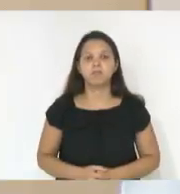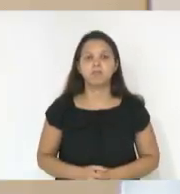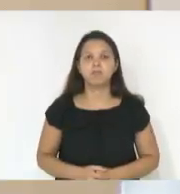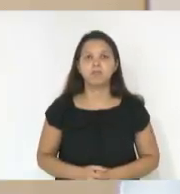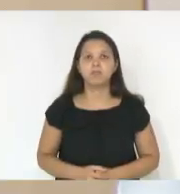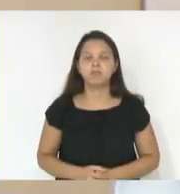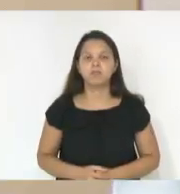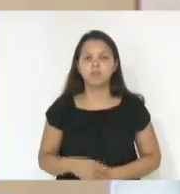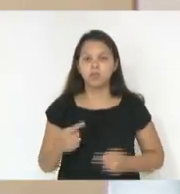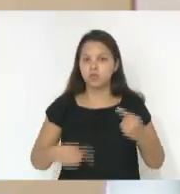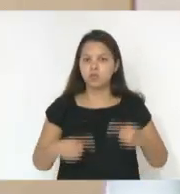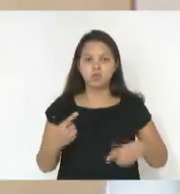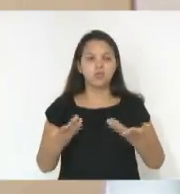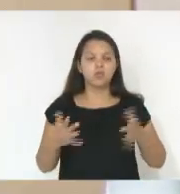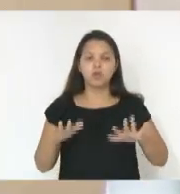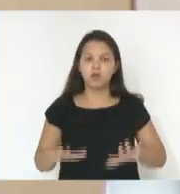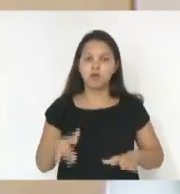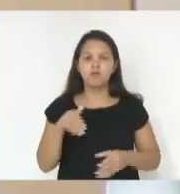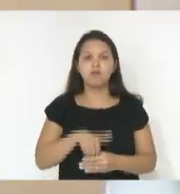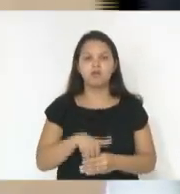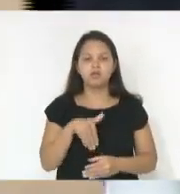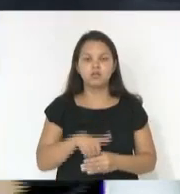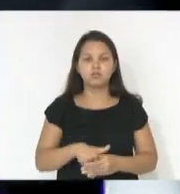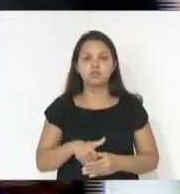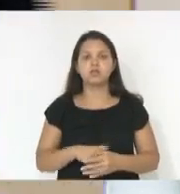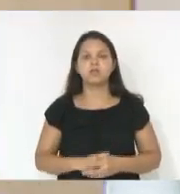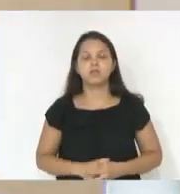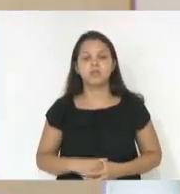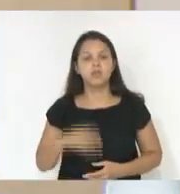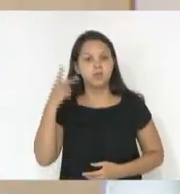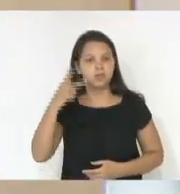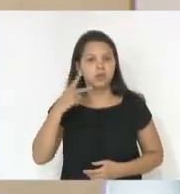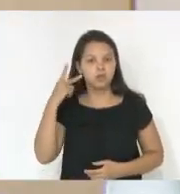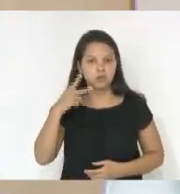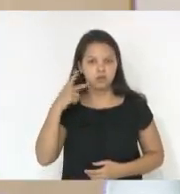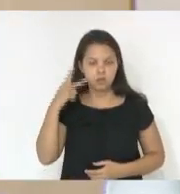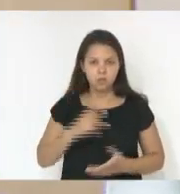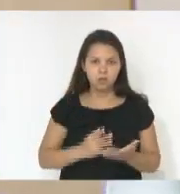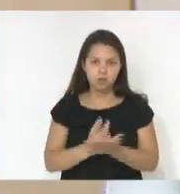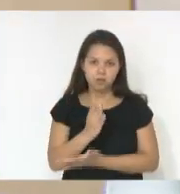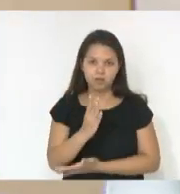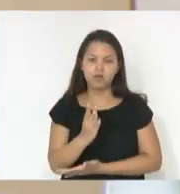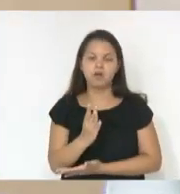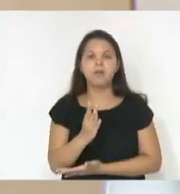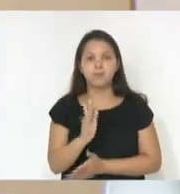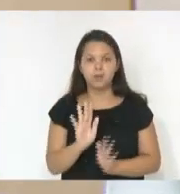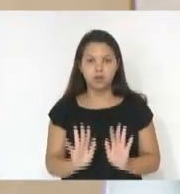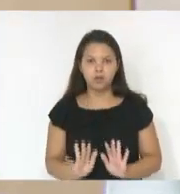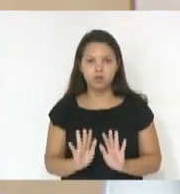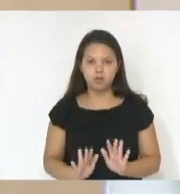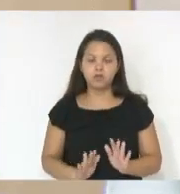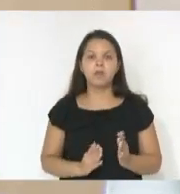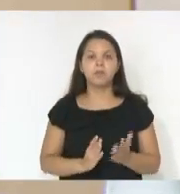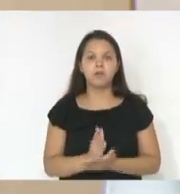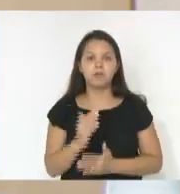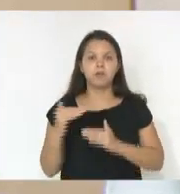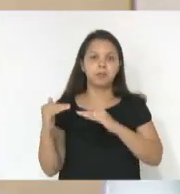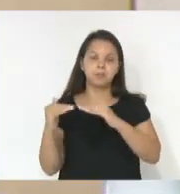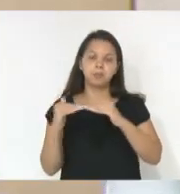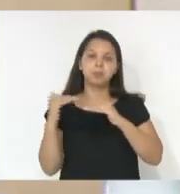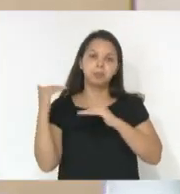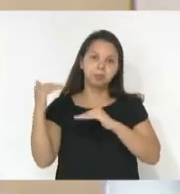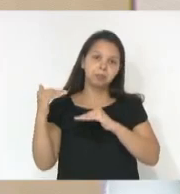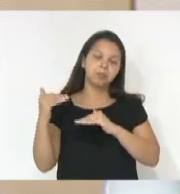Não havendo mais quem queira discutir em votação, deputados que aprovam, permaneçam como se encontram. Aprovado por maioria. Voto